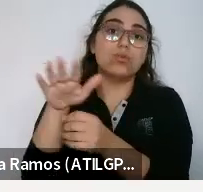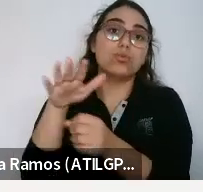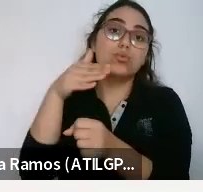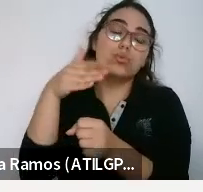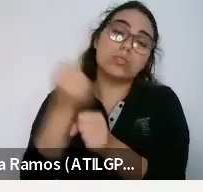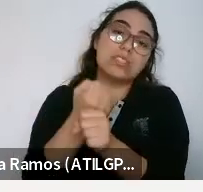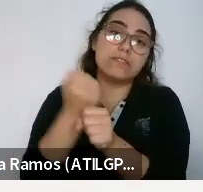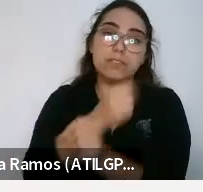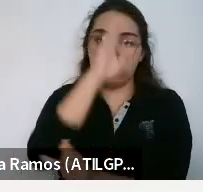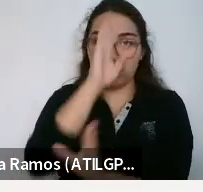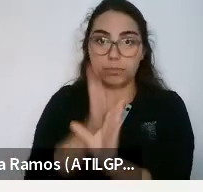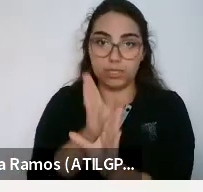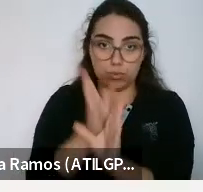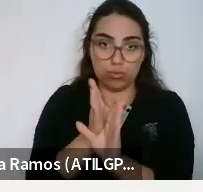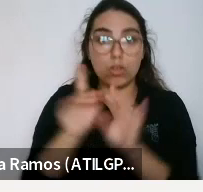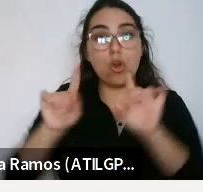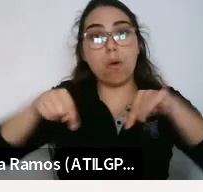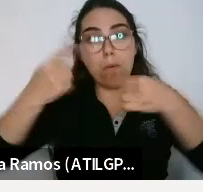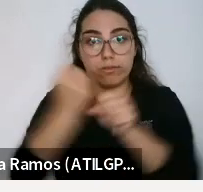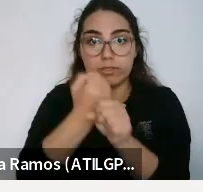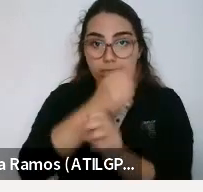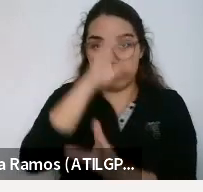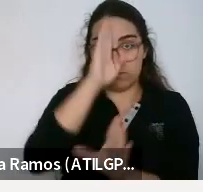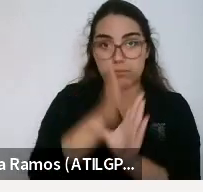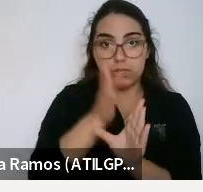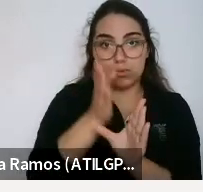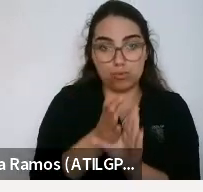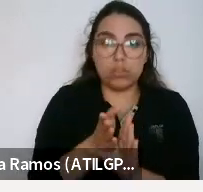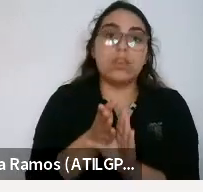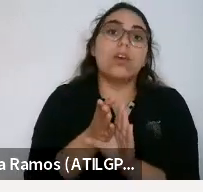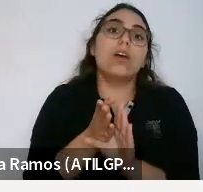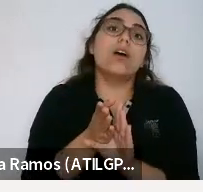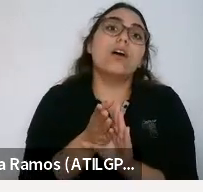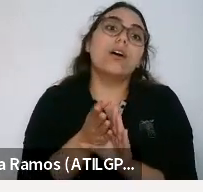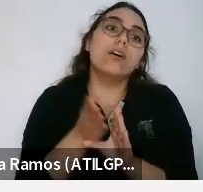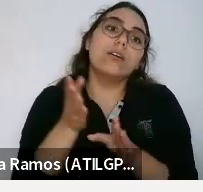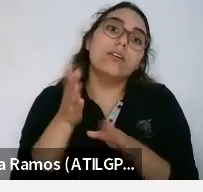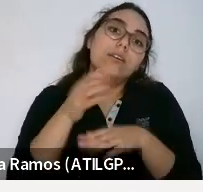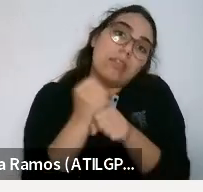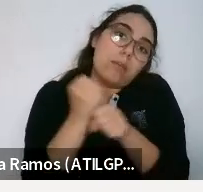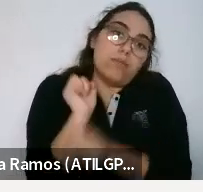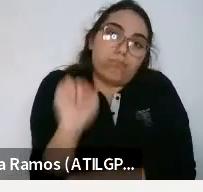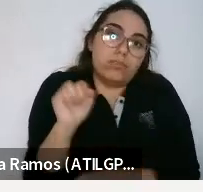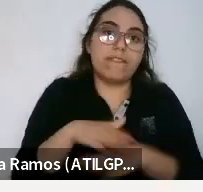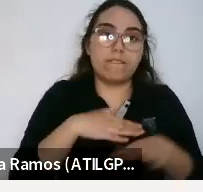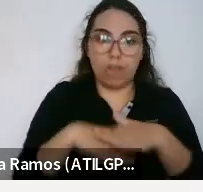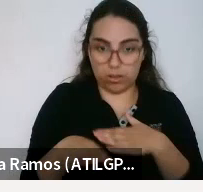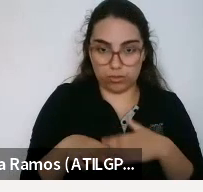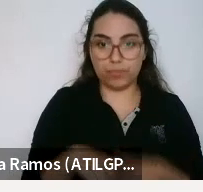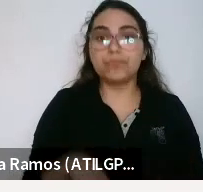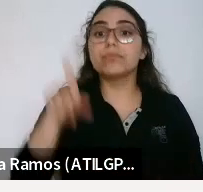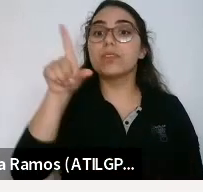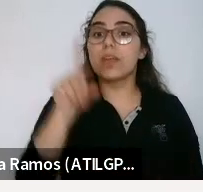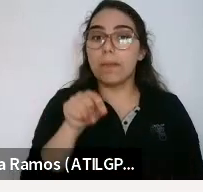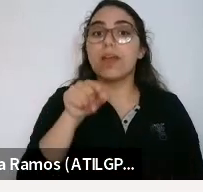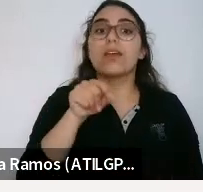acionamos todos os mecanismos necessários em termos interventivos. Existe também a linha Internet